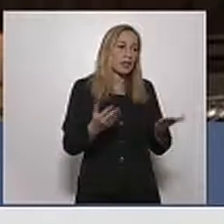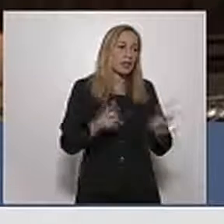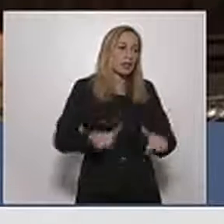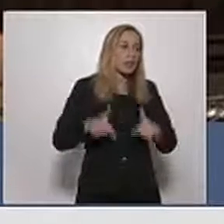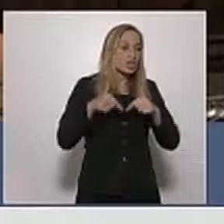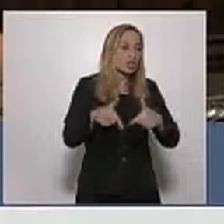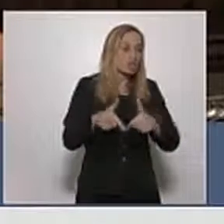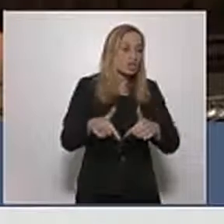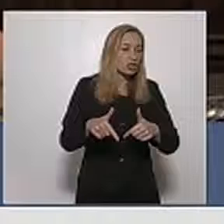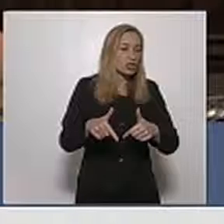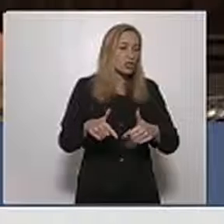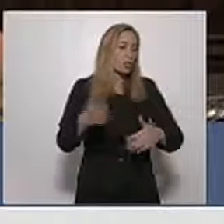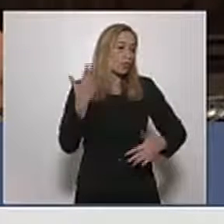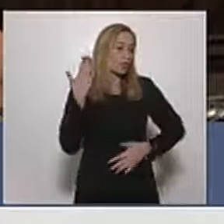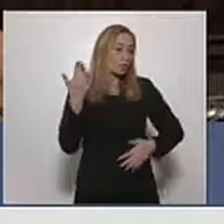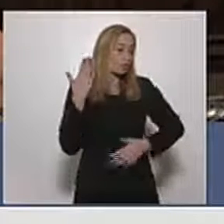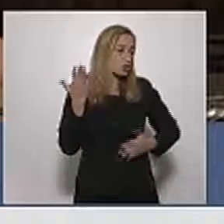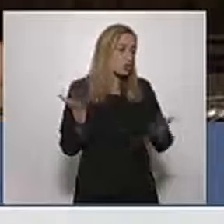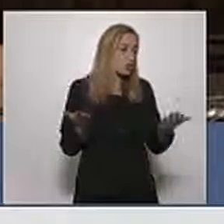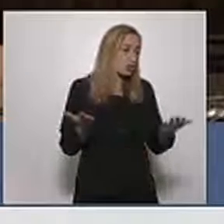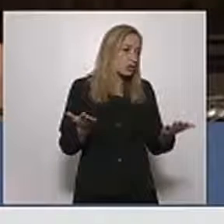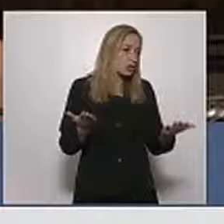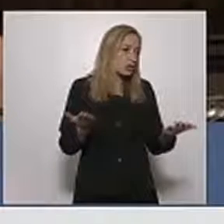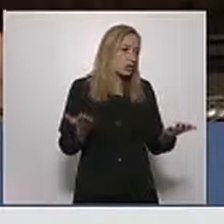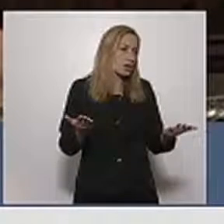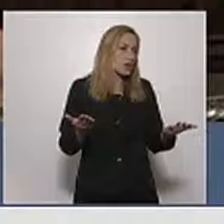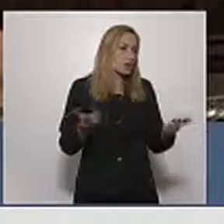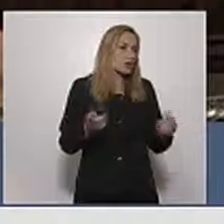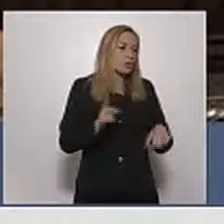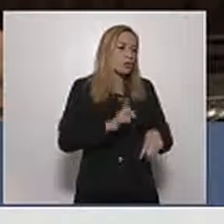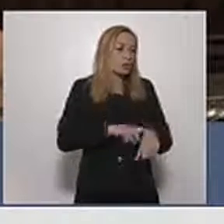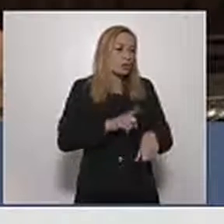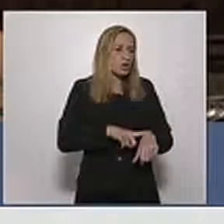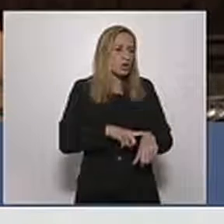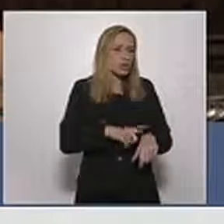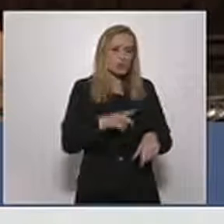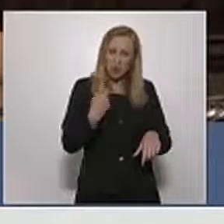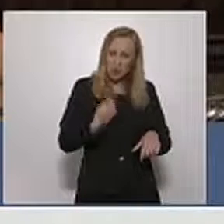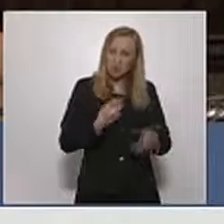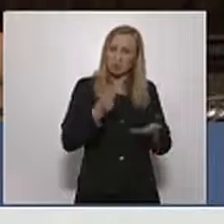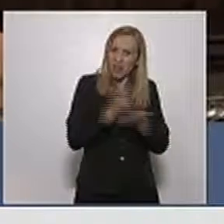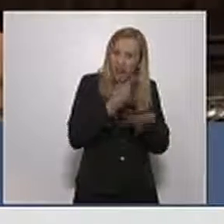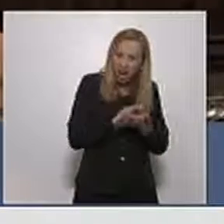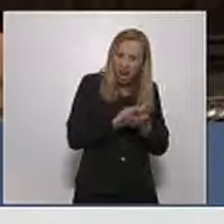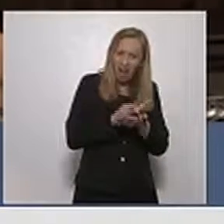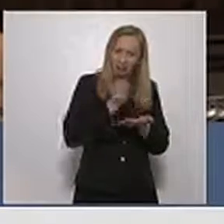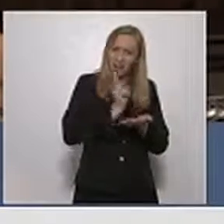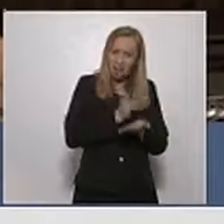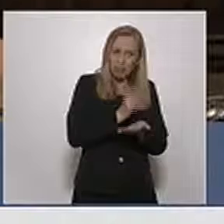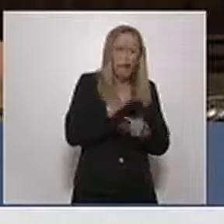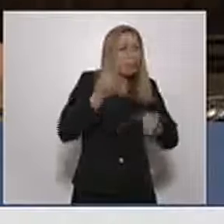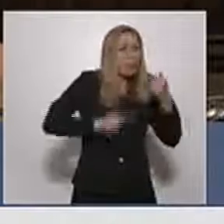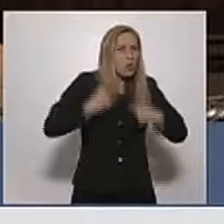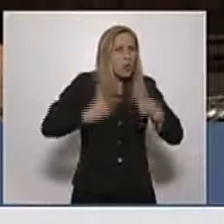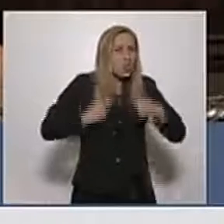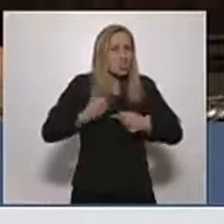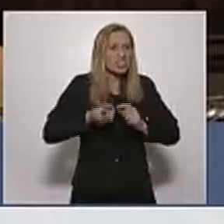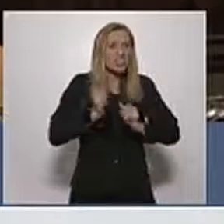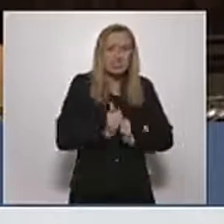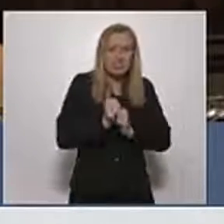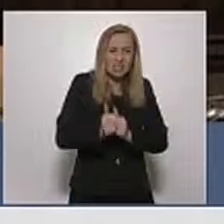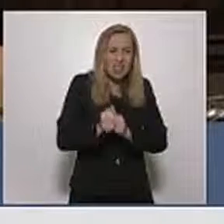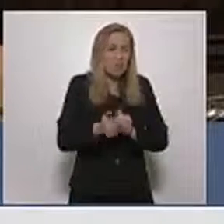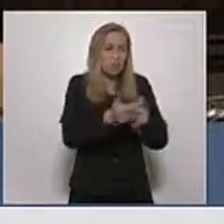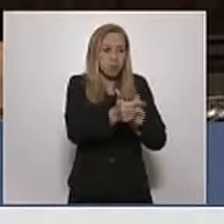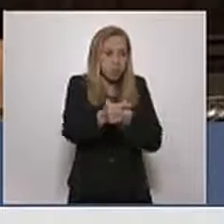a questão da criminalidade. Então, por óbvio que a gente vai seguir errando, por óbvio que a gente vai seguir uma política que segue